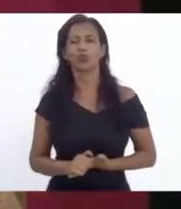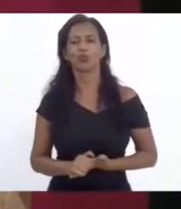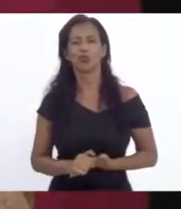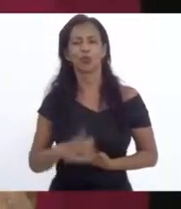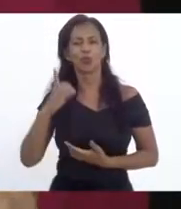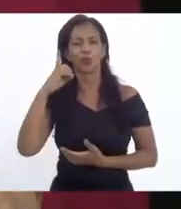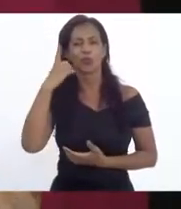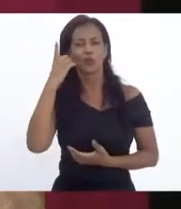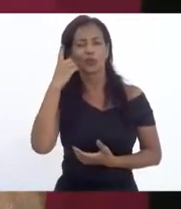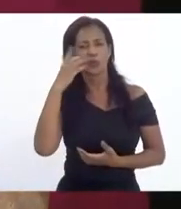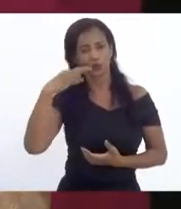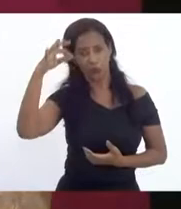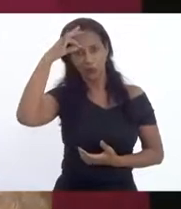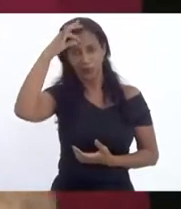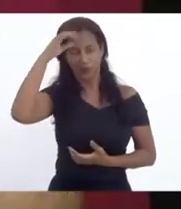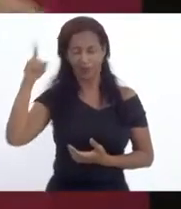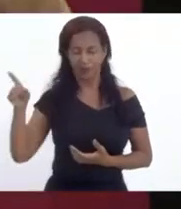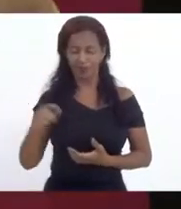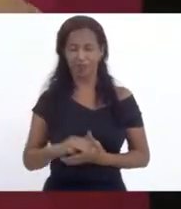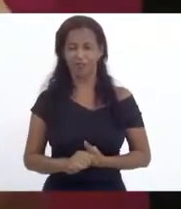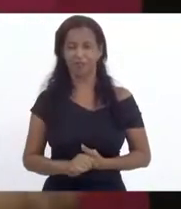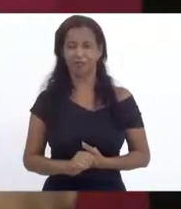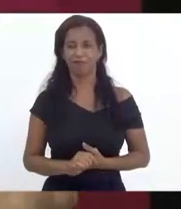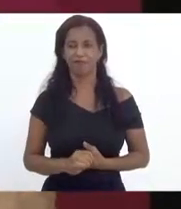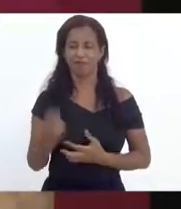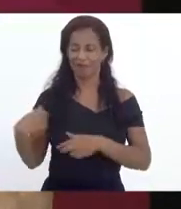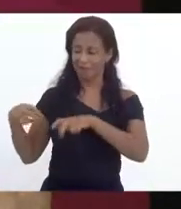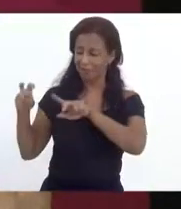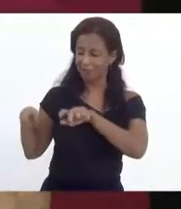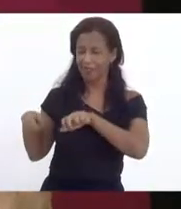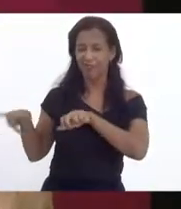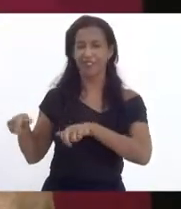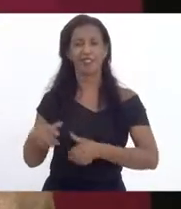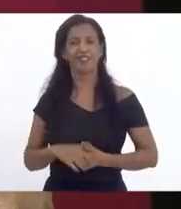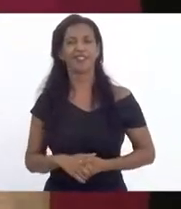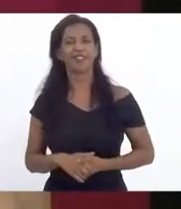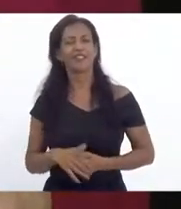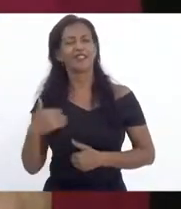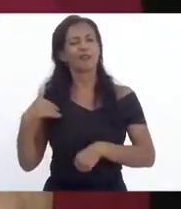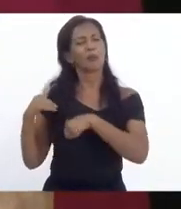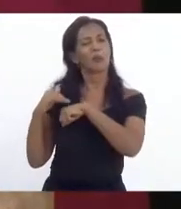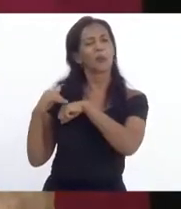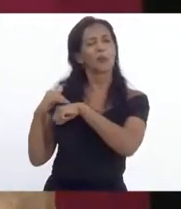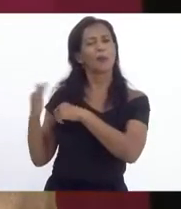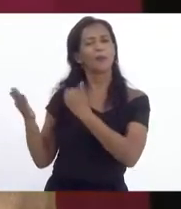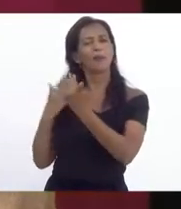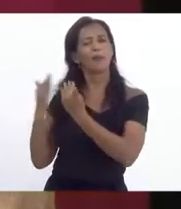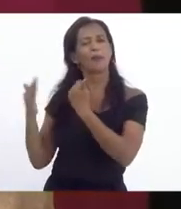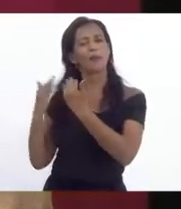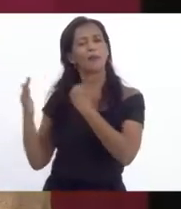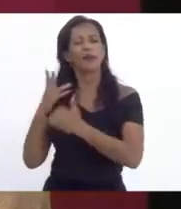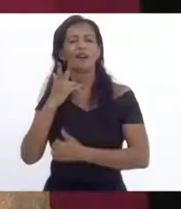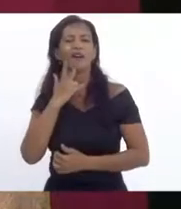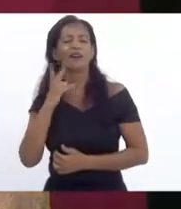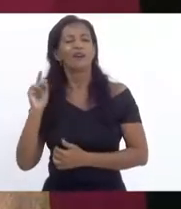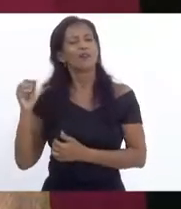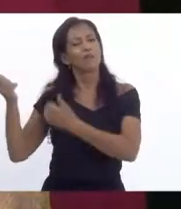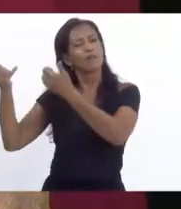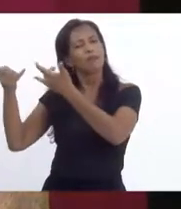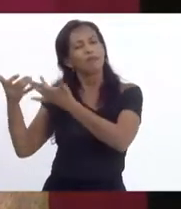do deputado do Espírito Santo, nosso amigo, e estava conversando com ele, falando